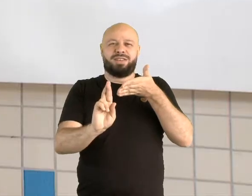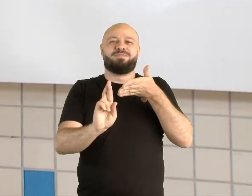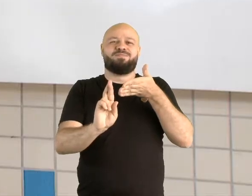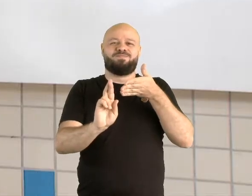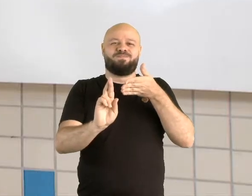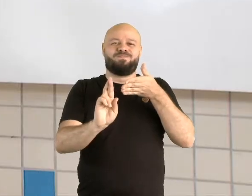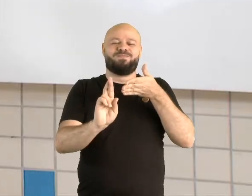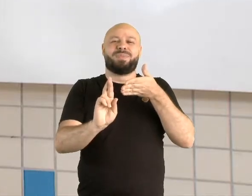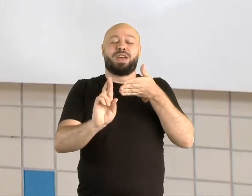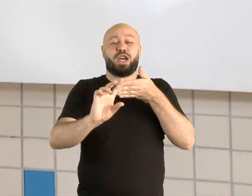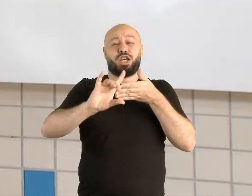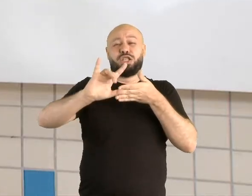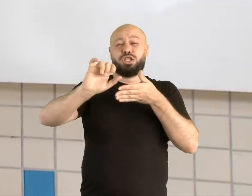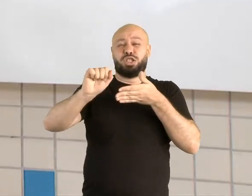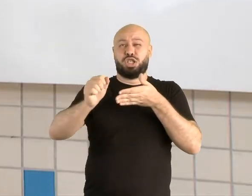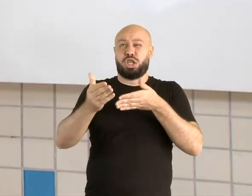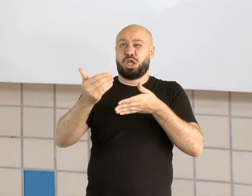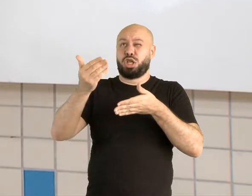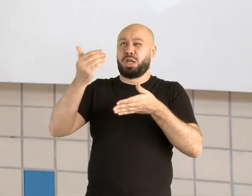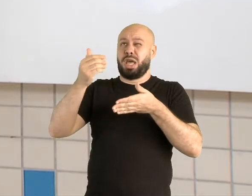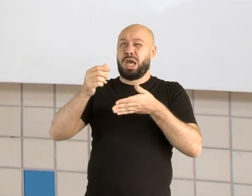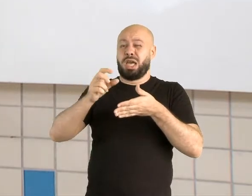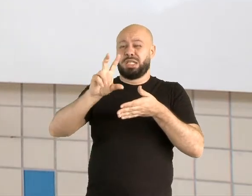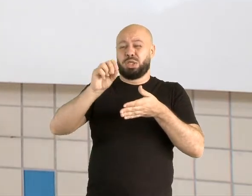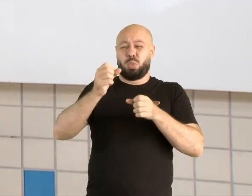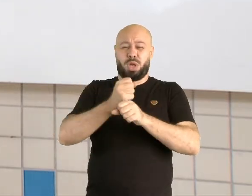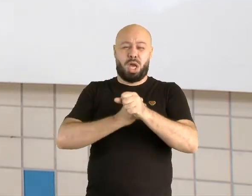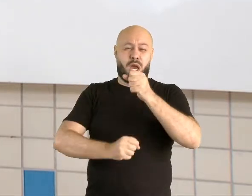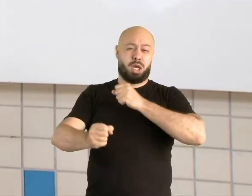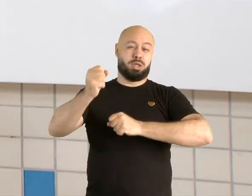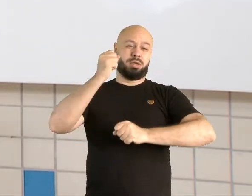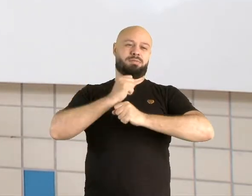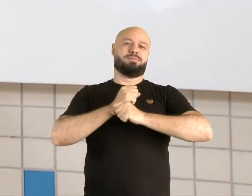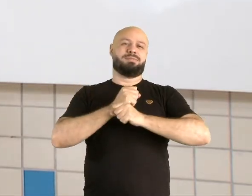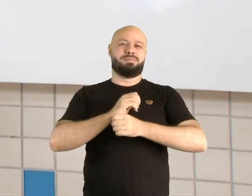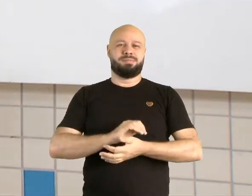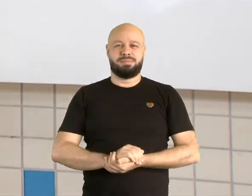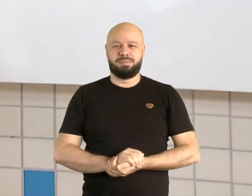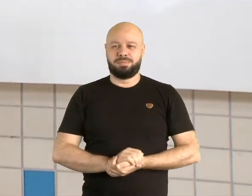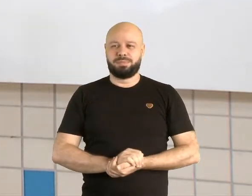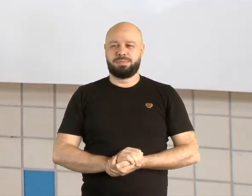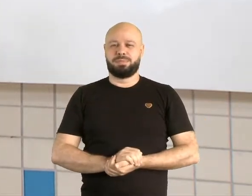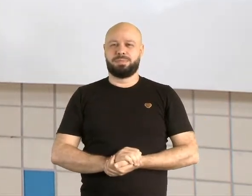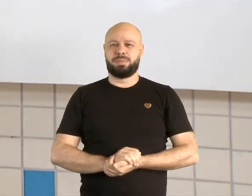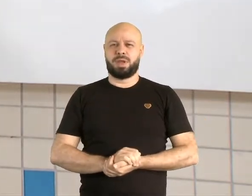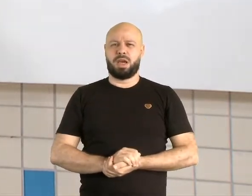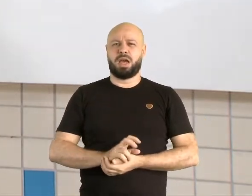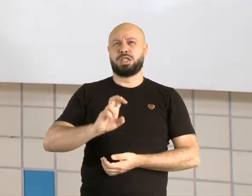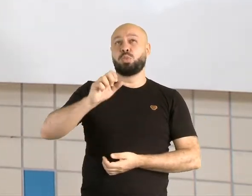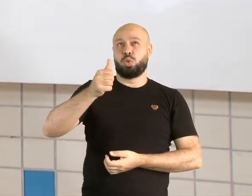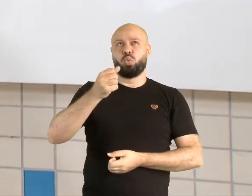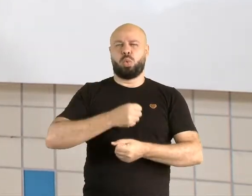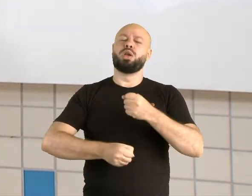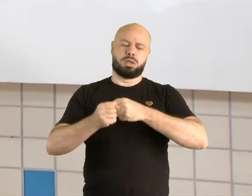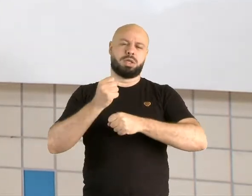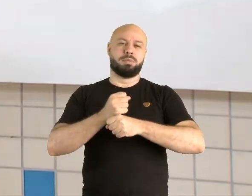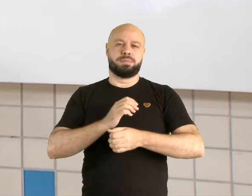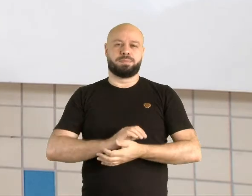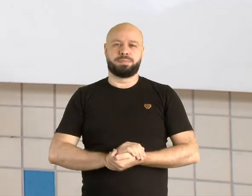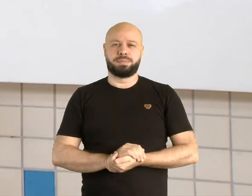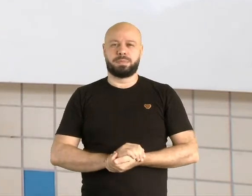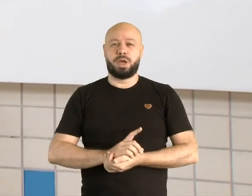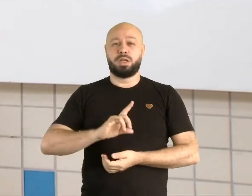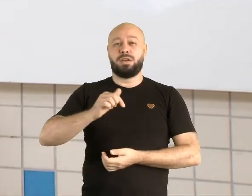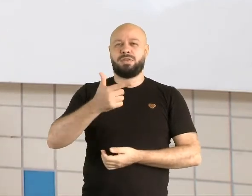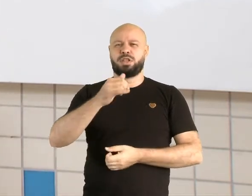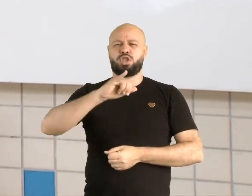àquela data lá, ó, há 50 anos atrás, né? Há 51 anos atrás, né? No dia 20